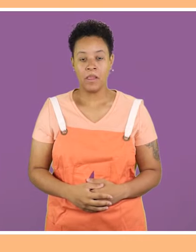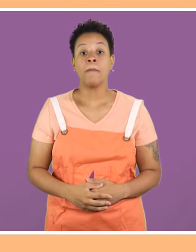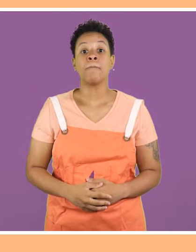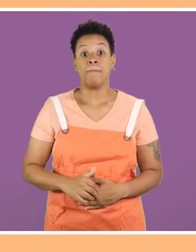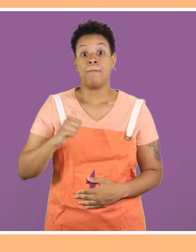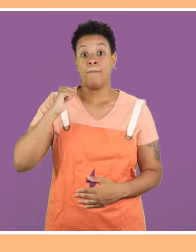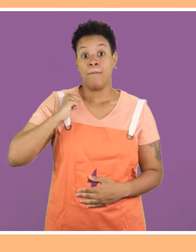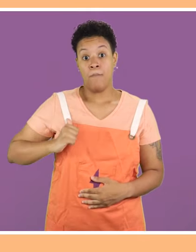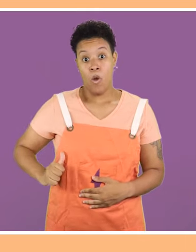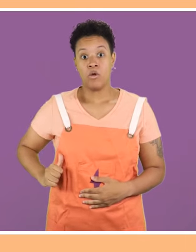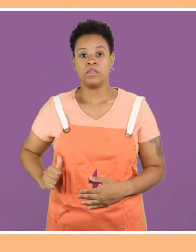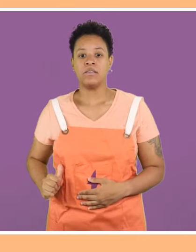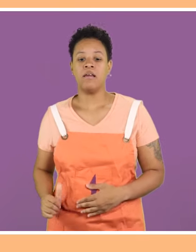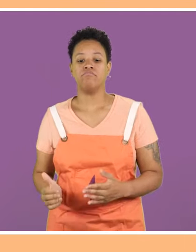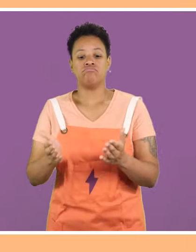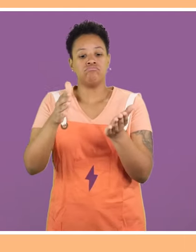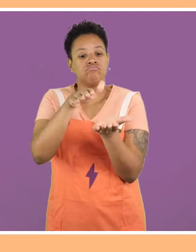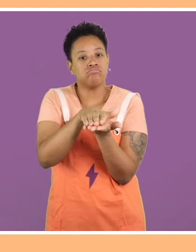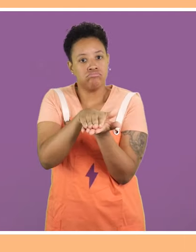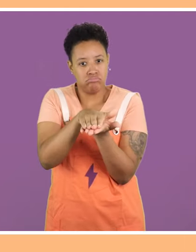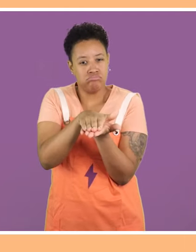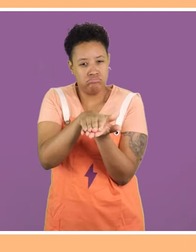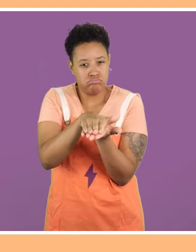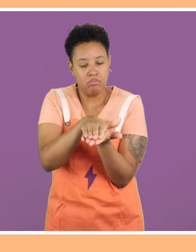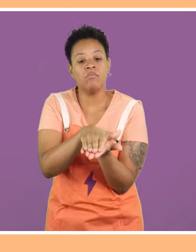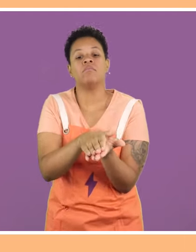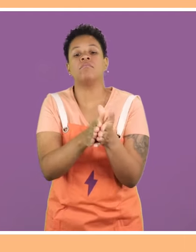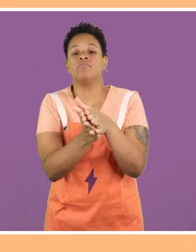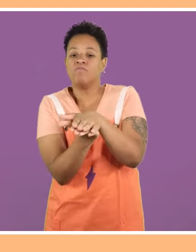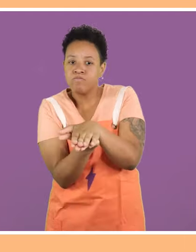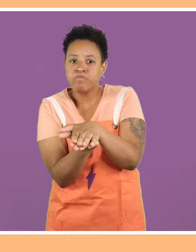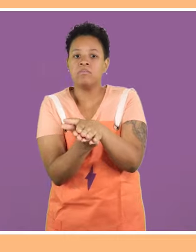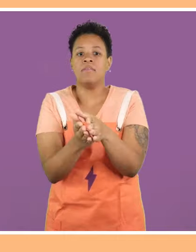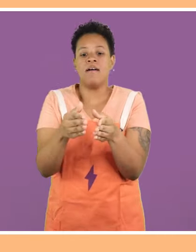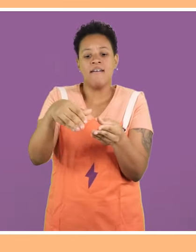Dobre a bolsa no meio. Faça o vinco.